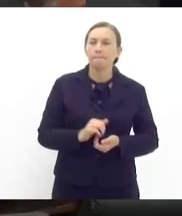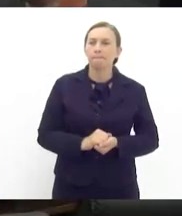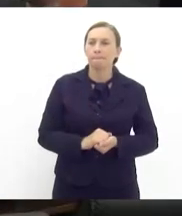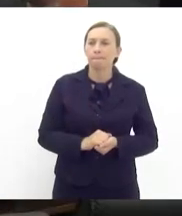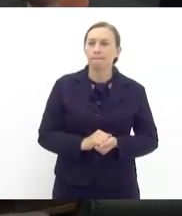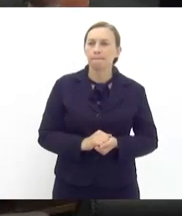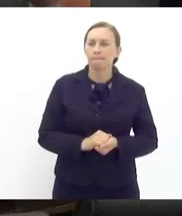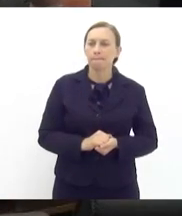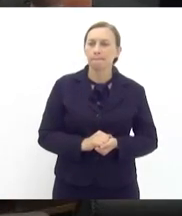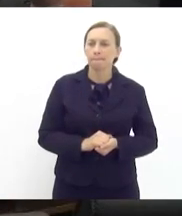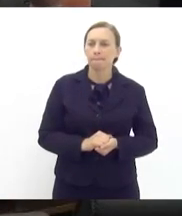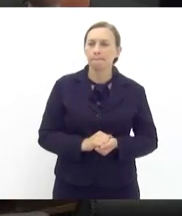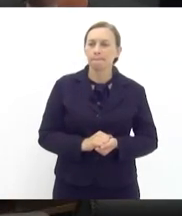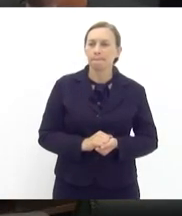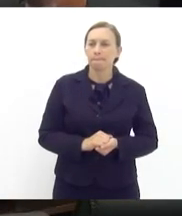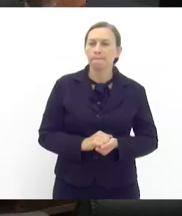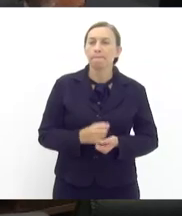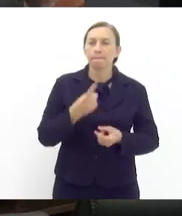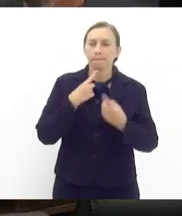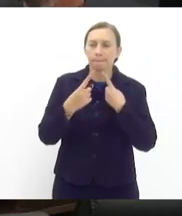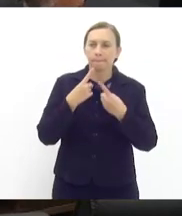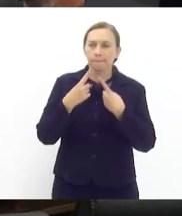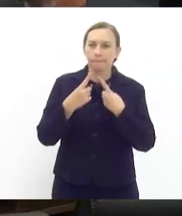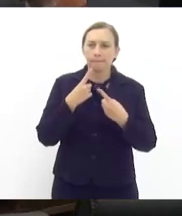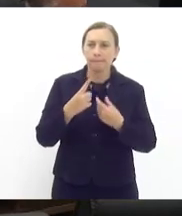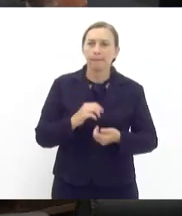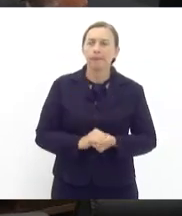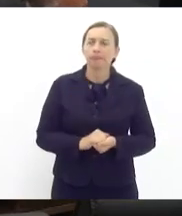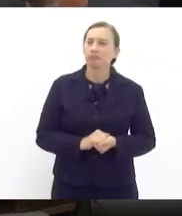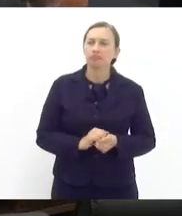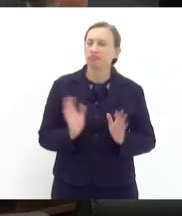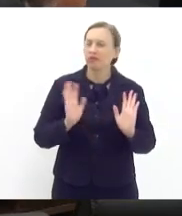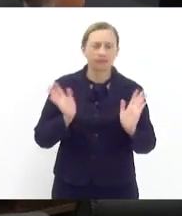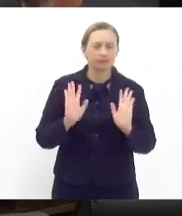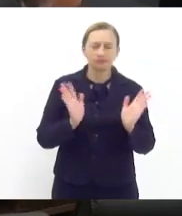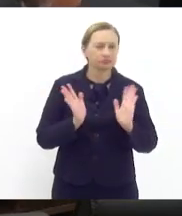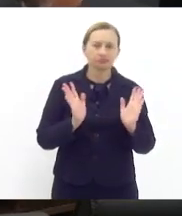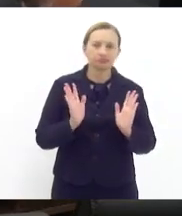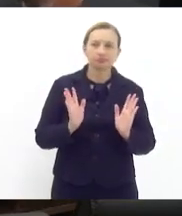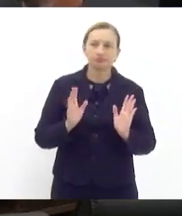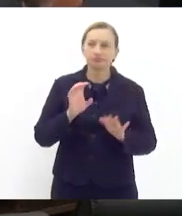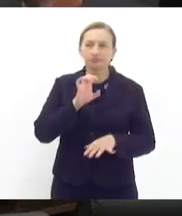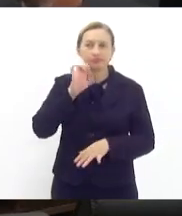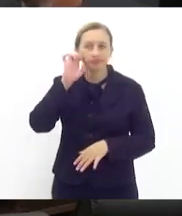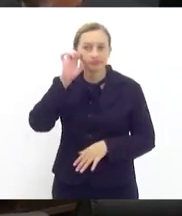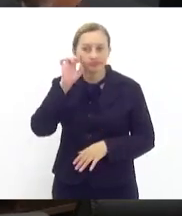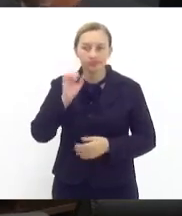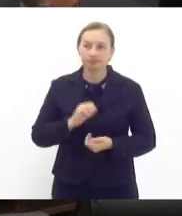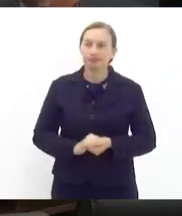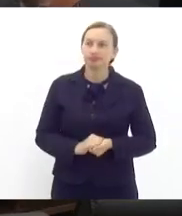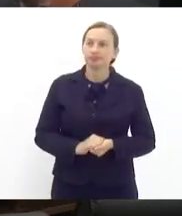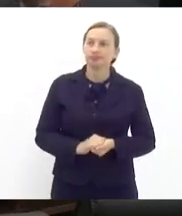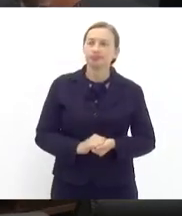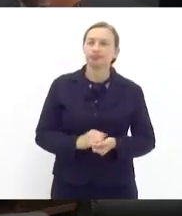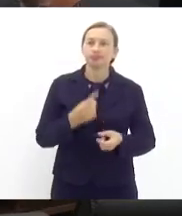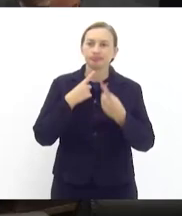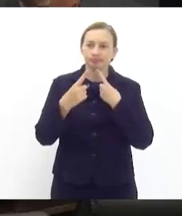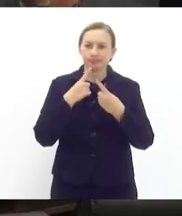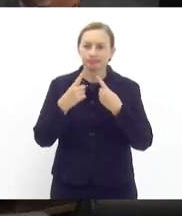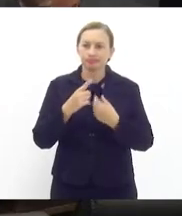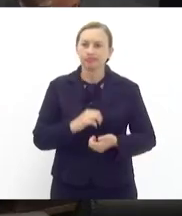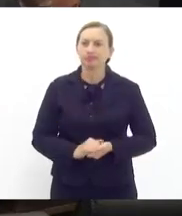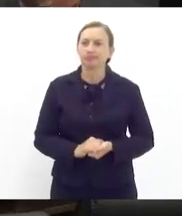para discutir para discutir nosso não érica para discutir